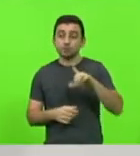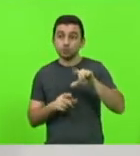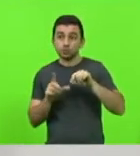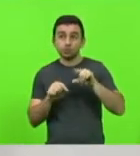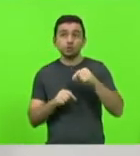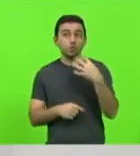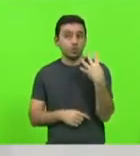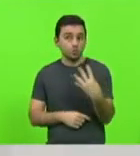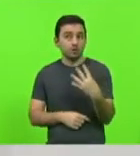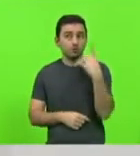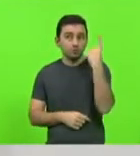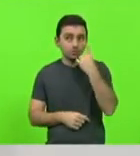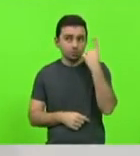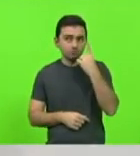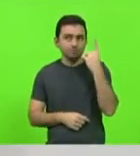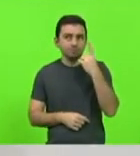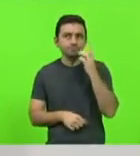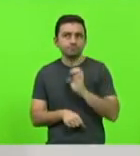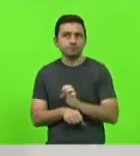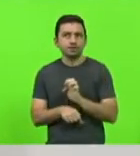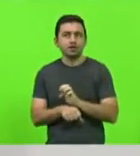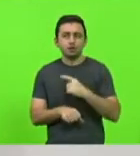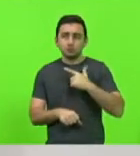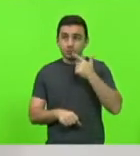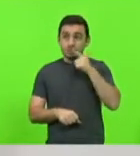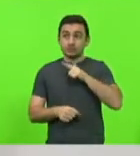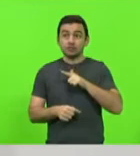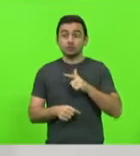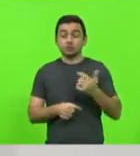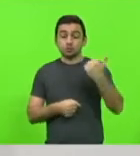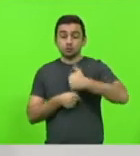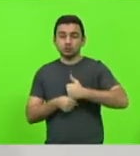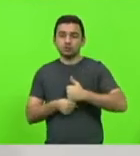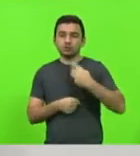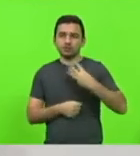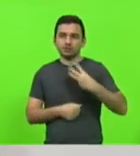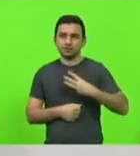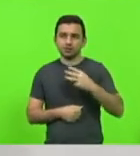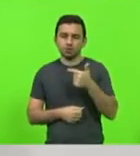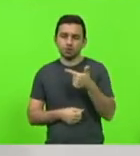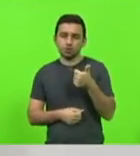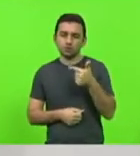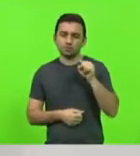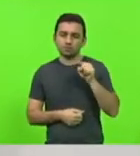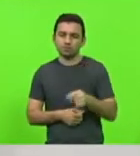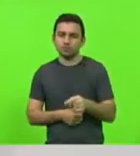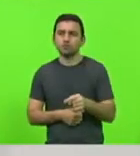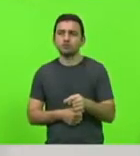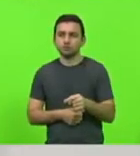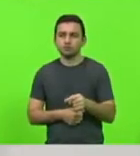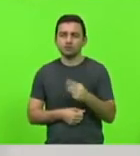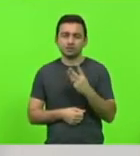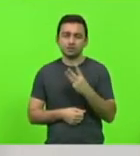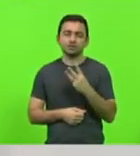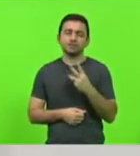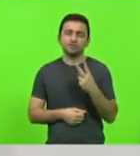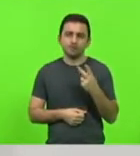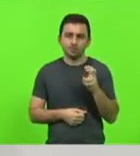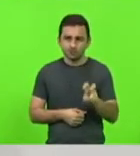estaduais e nos colocando na terceira suplência, com 12.325 votos, recebendo